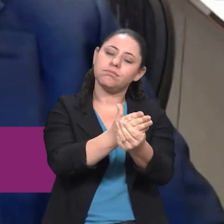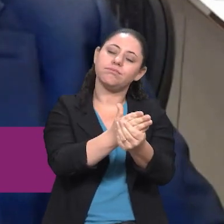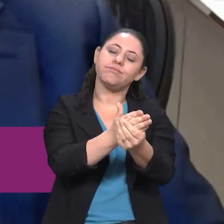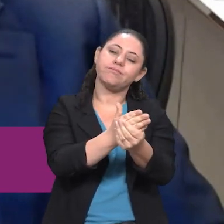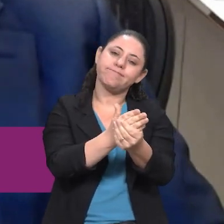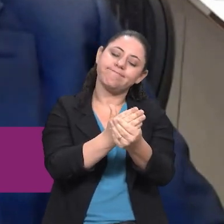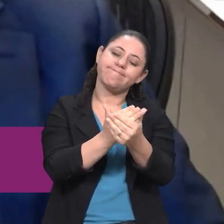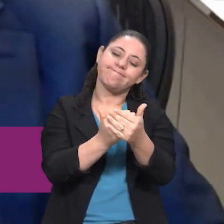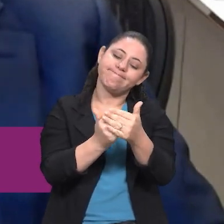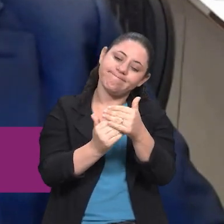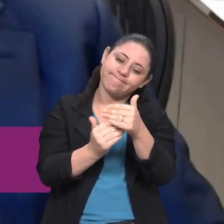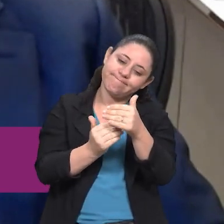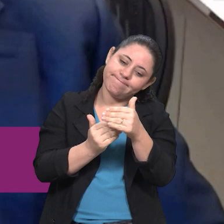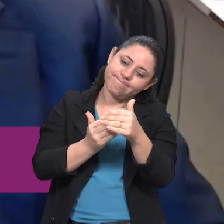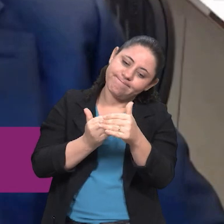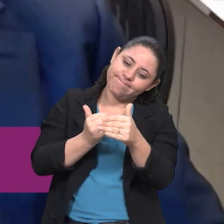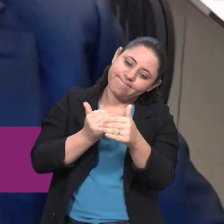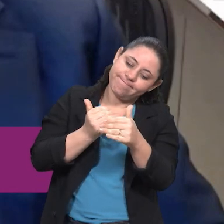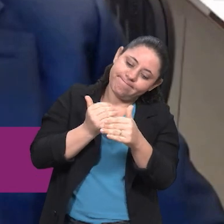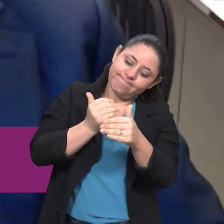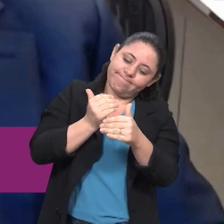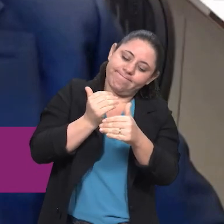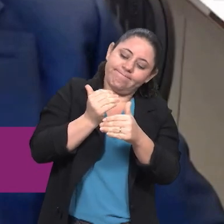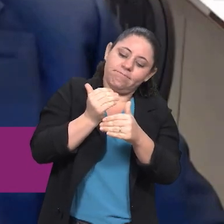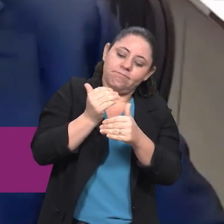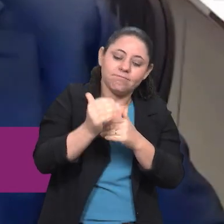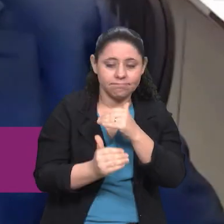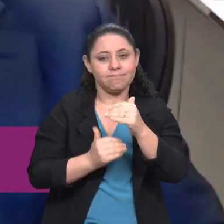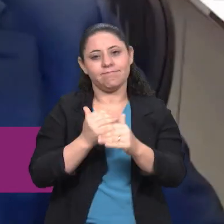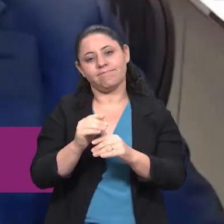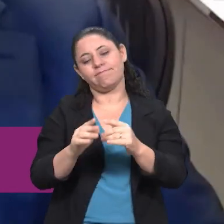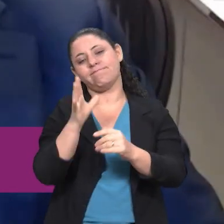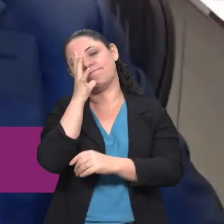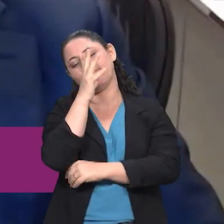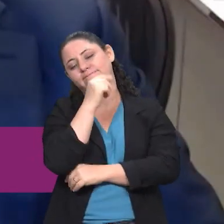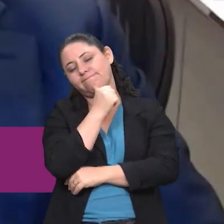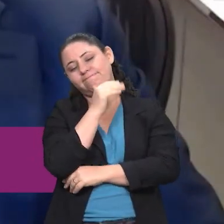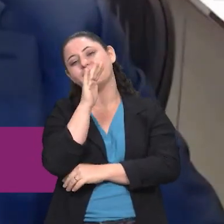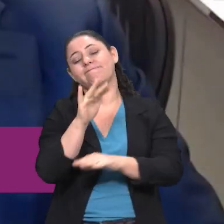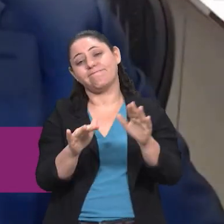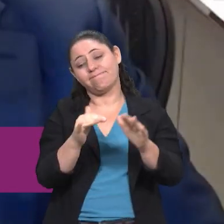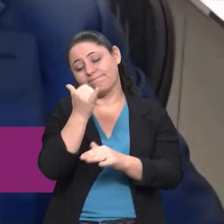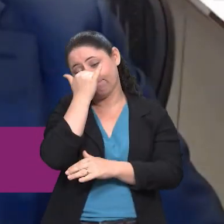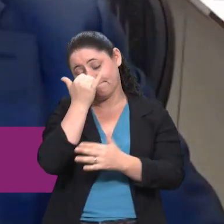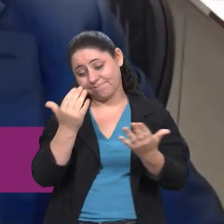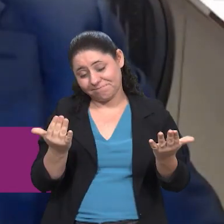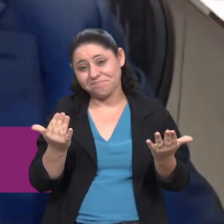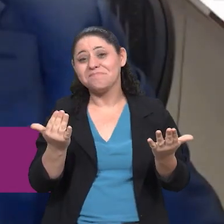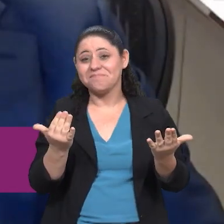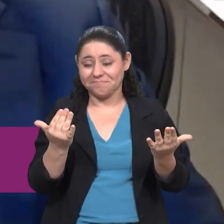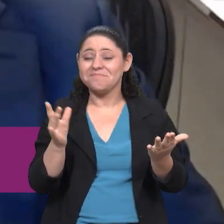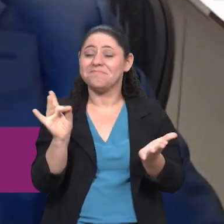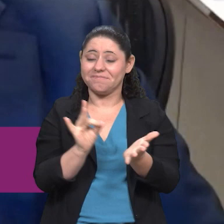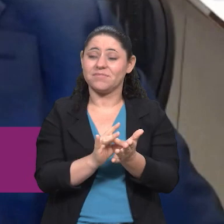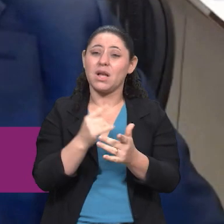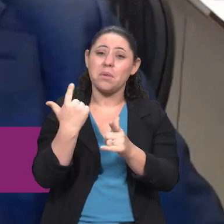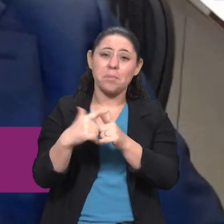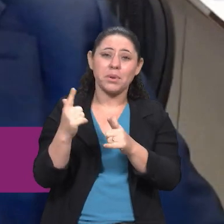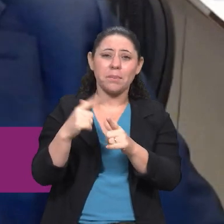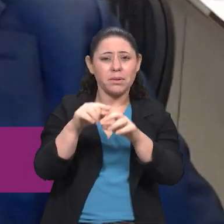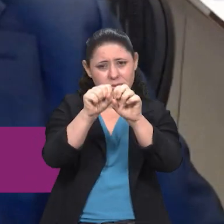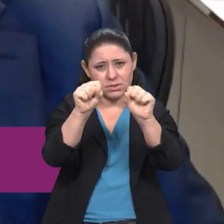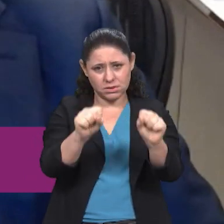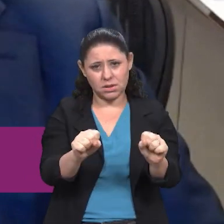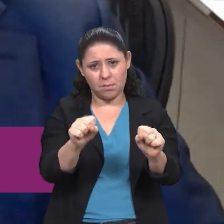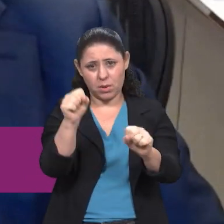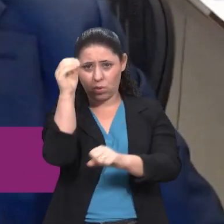ele caminha, mas numa velocidade que talvez não seja desejada por vocês. É verdade. Infelizmente, né? Isso é um problema